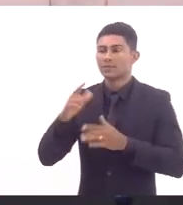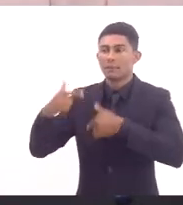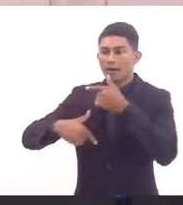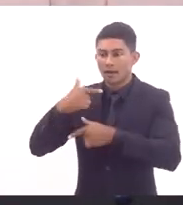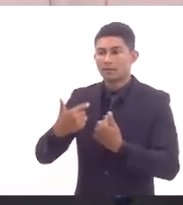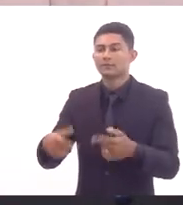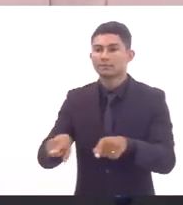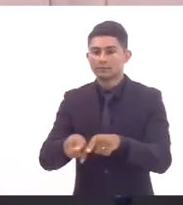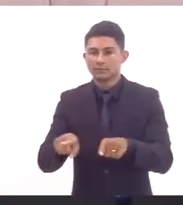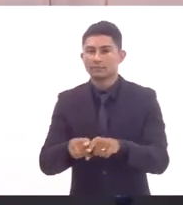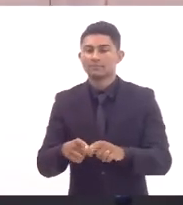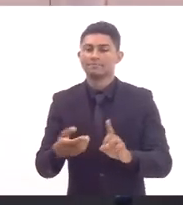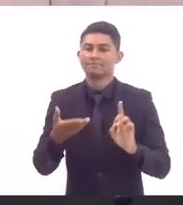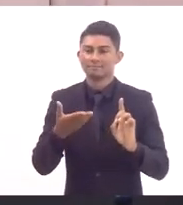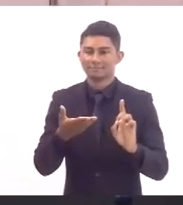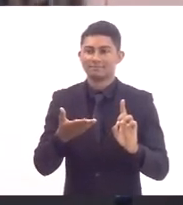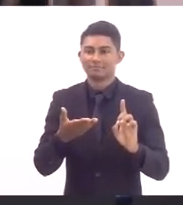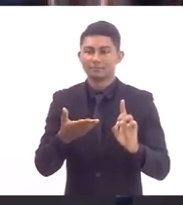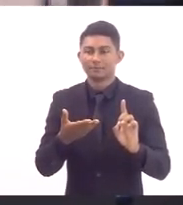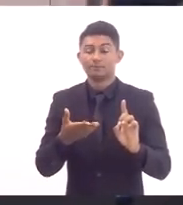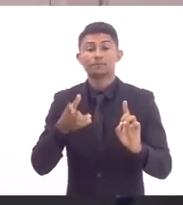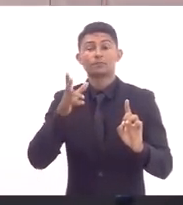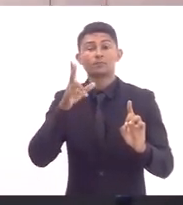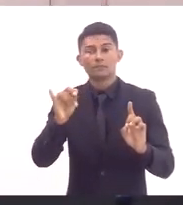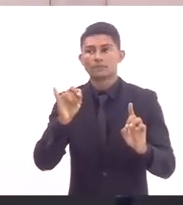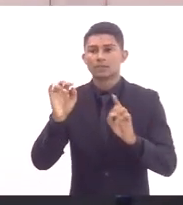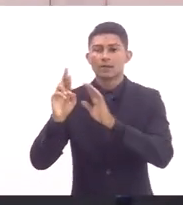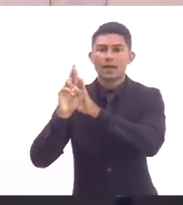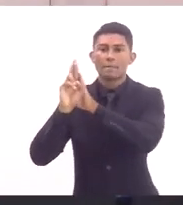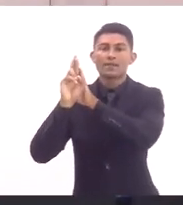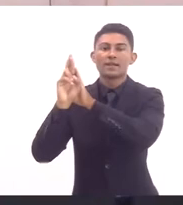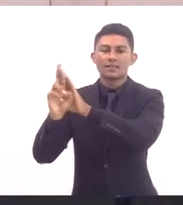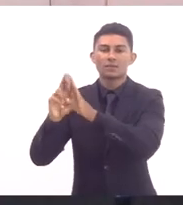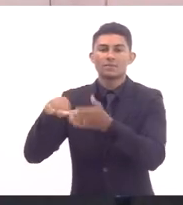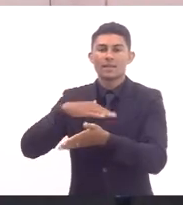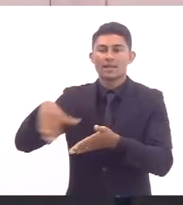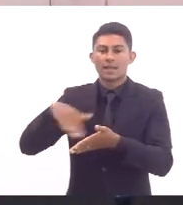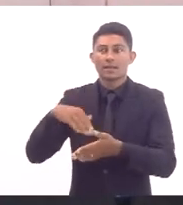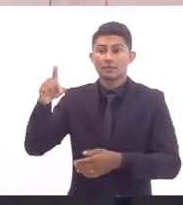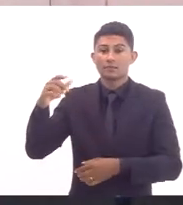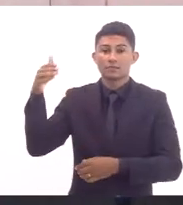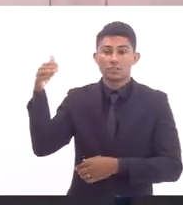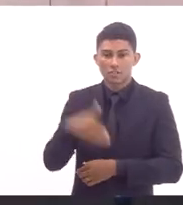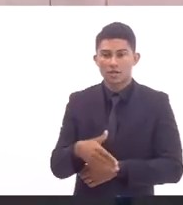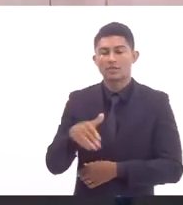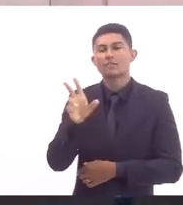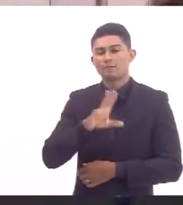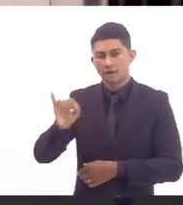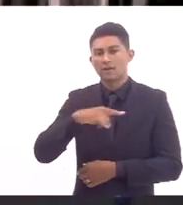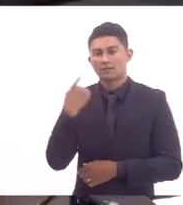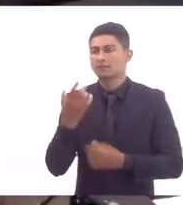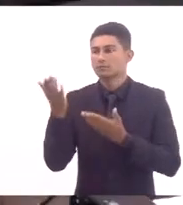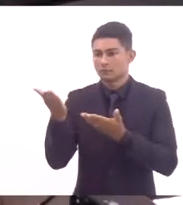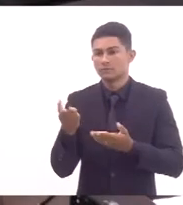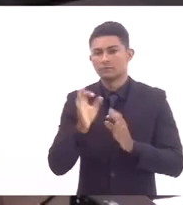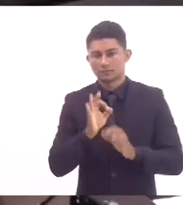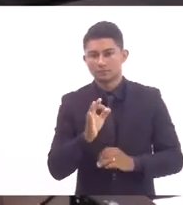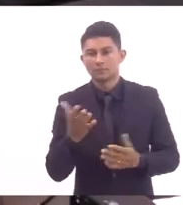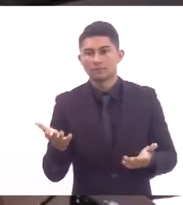e na ausência chegando a representação da Secretaria Municipal de Saúde obviamente será da palavra